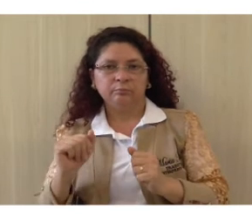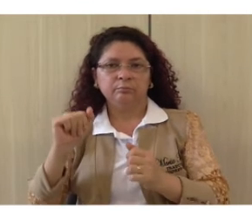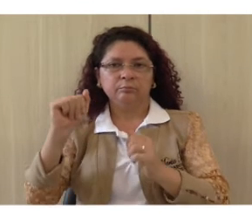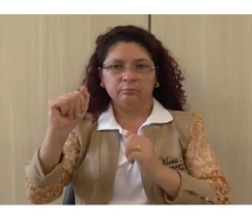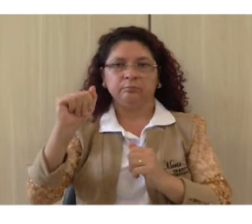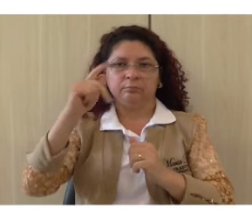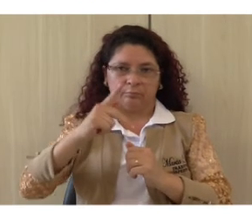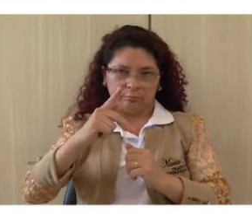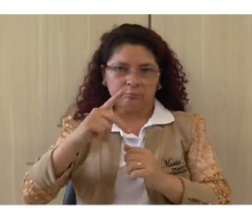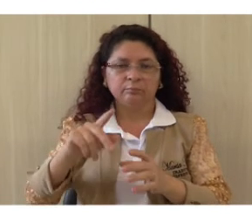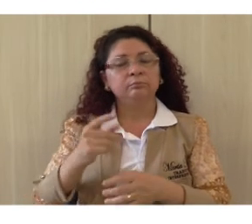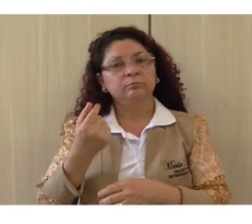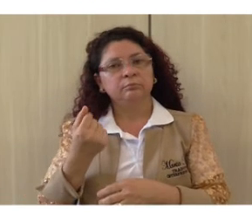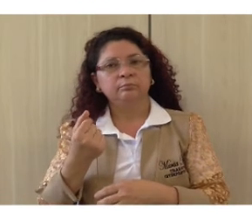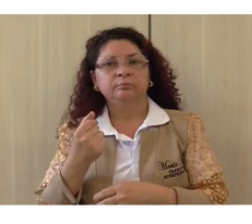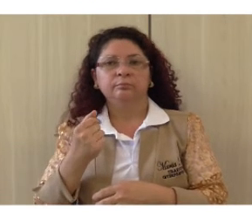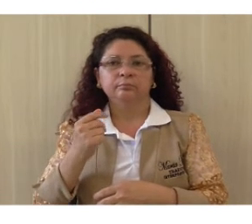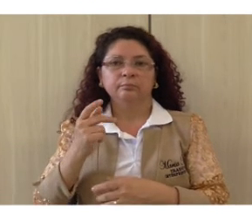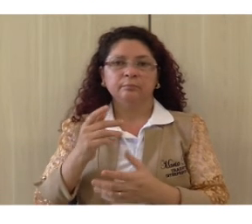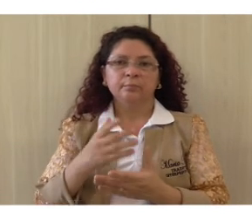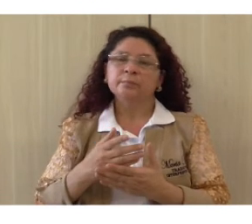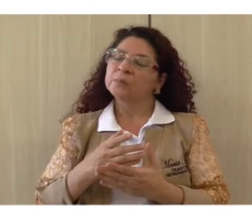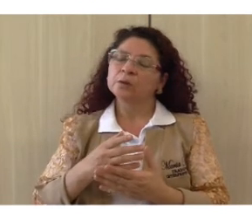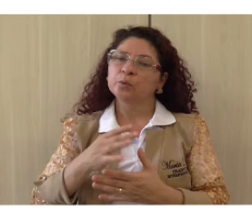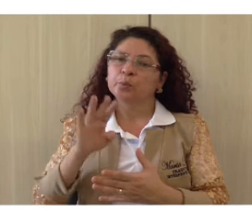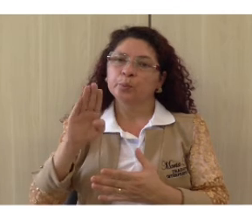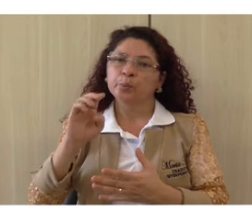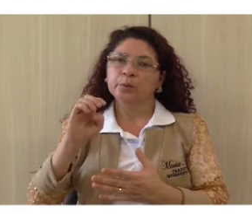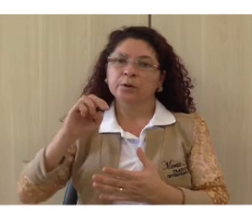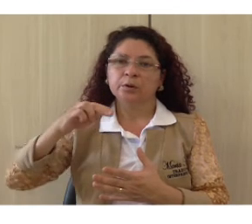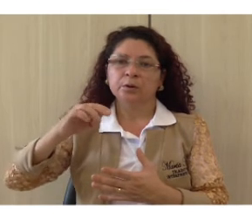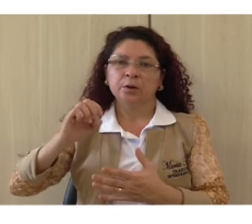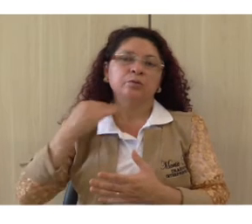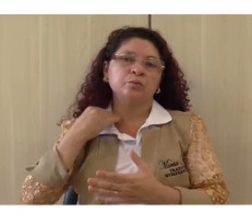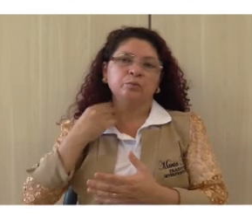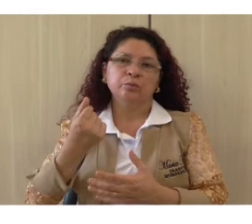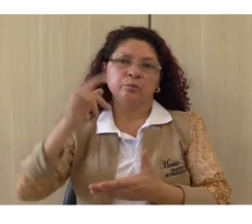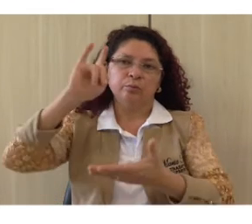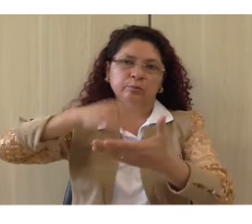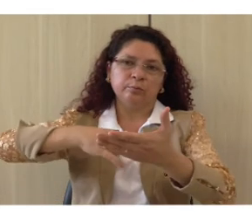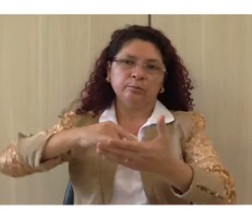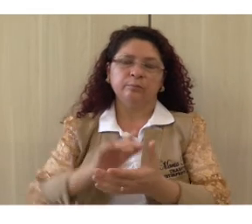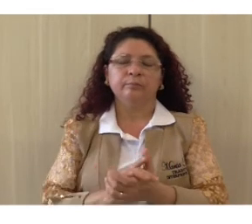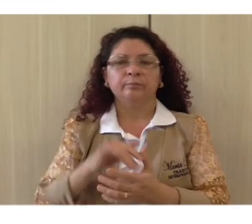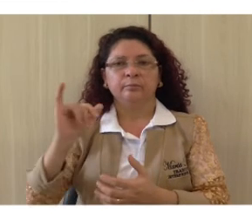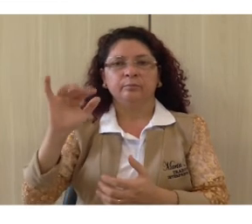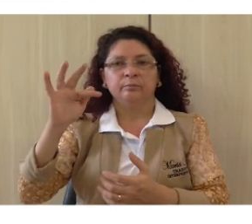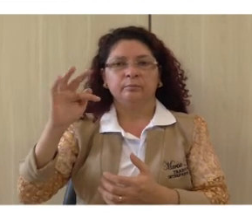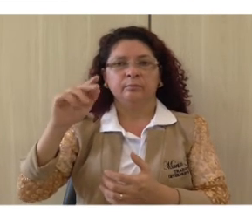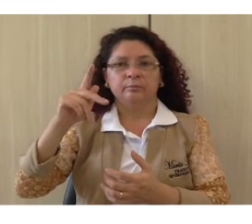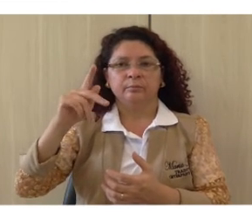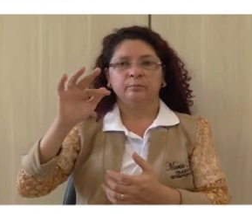pensionistas. A. Extrato mais recente do pagamento de benefício. B. Declaração de